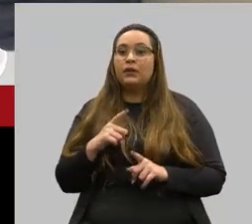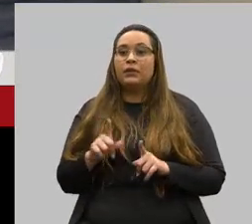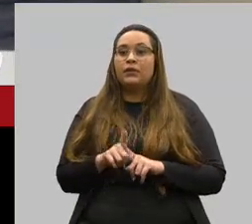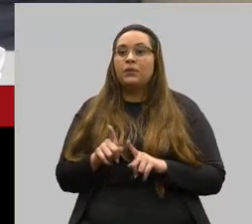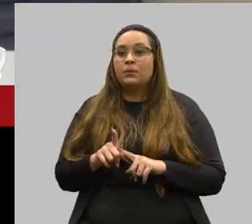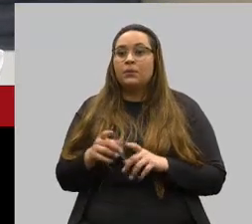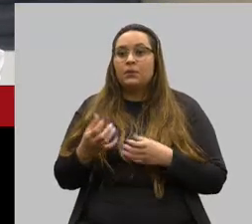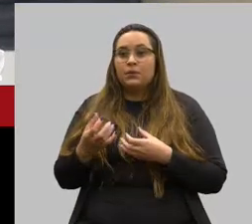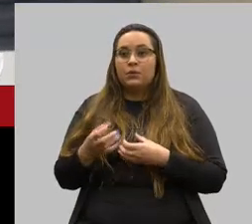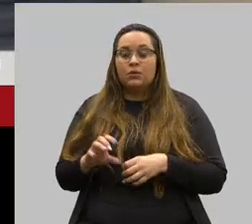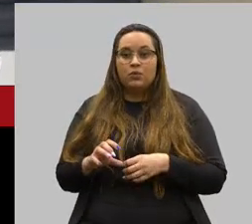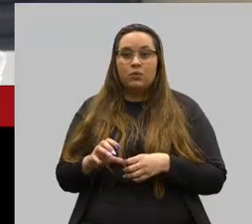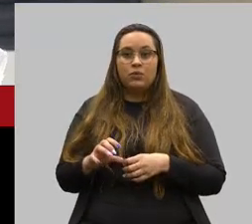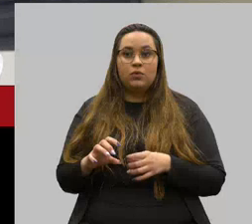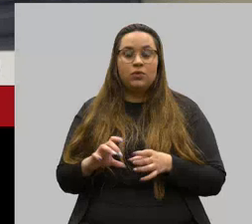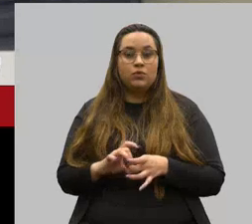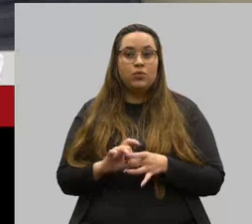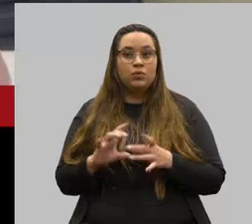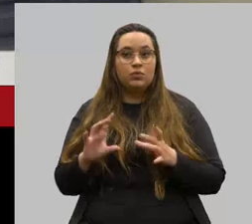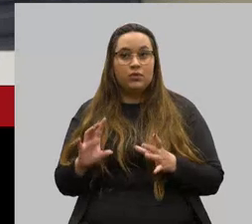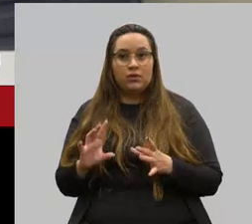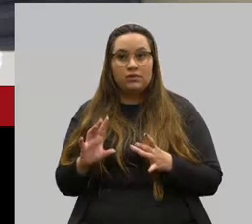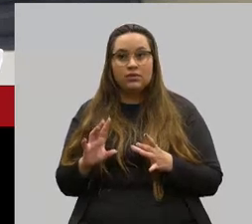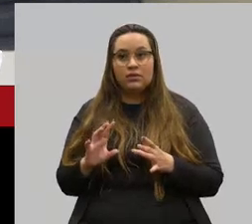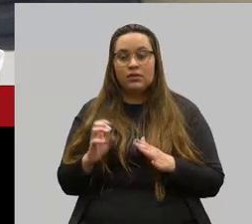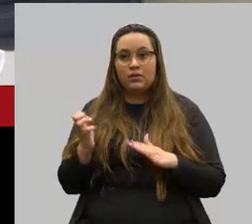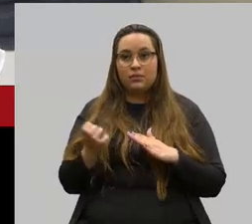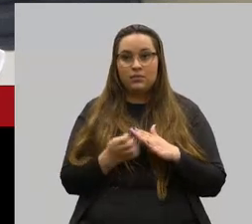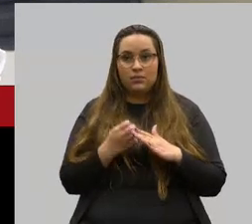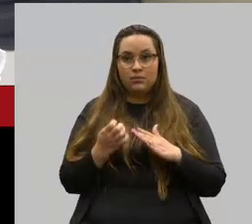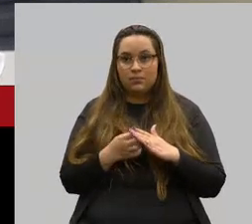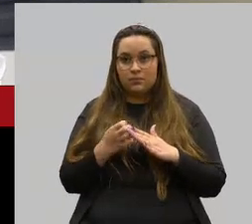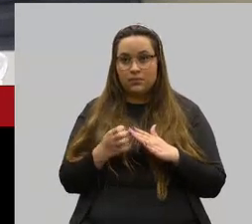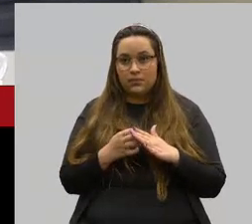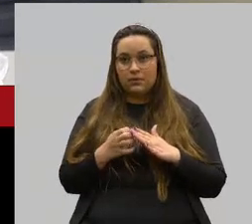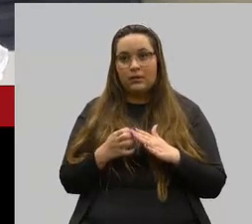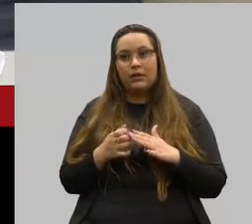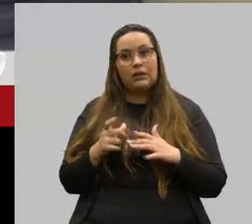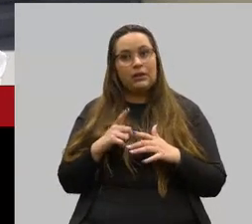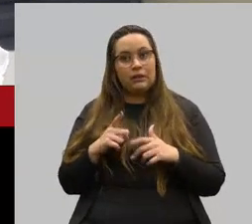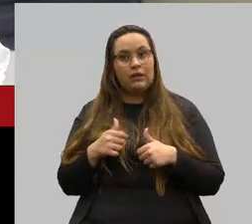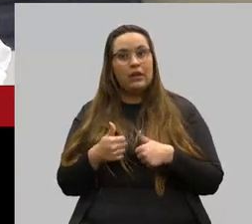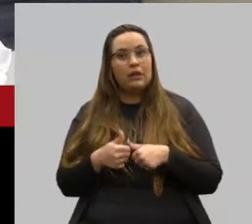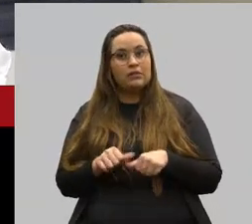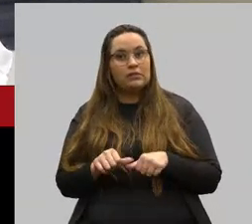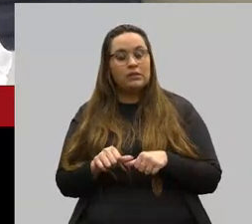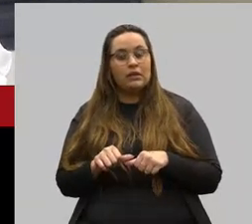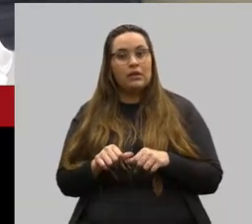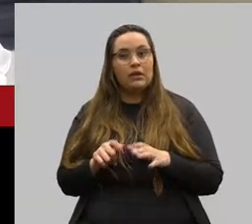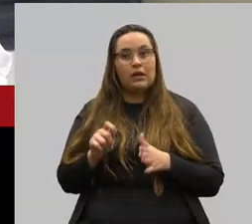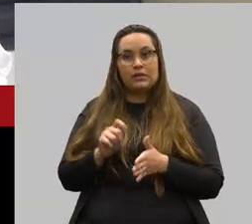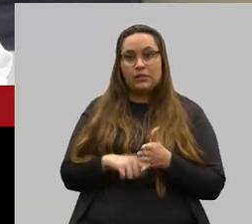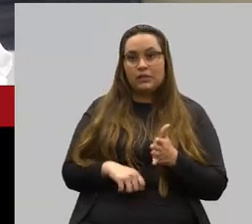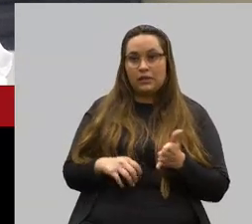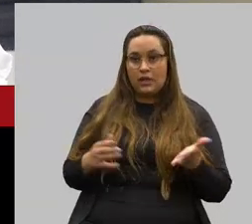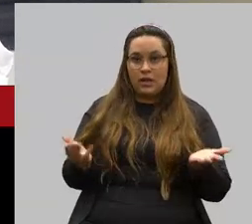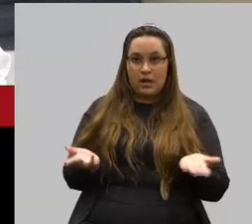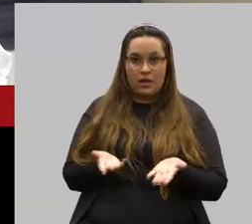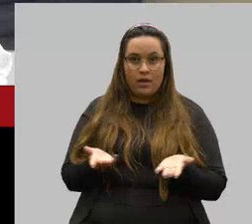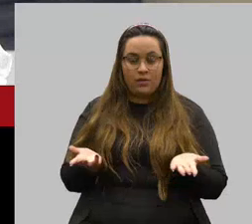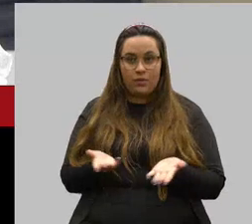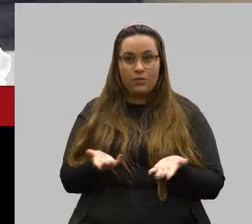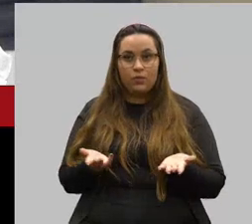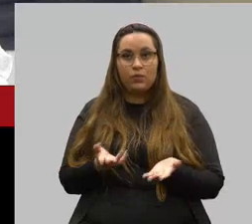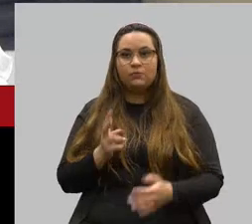autorizado né cujo contrato da empresa promotora desse concurso está sendo assinado na data de hoje eh e que a gente